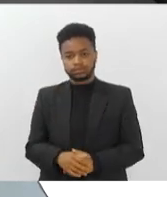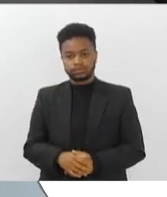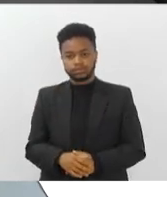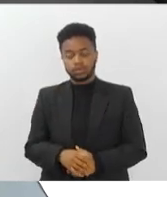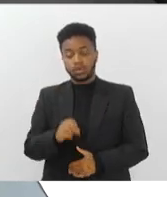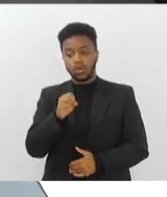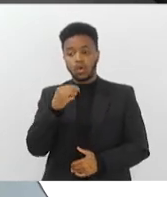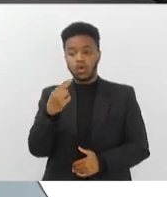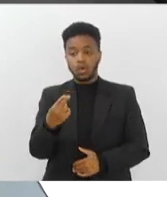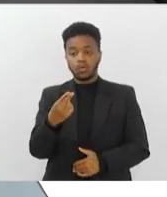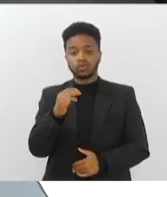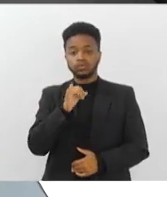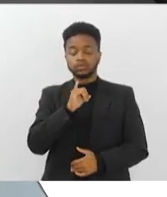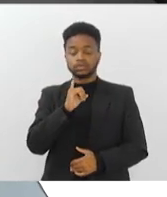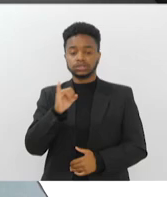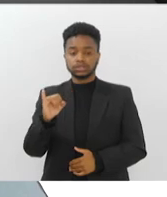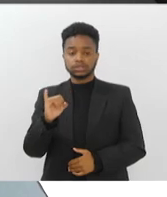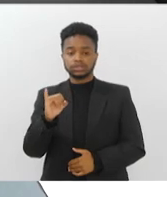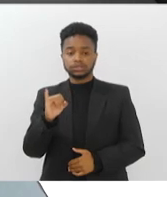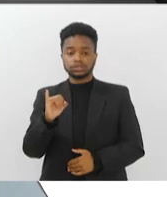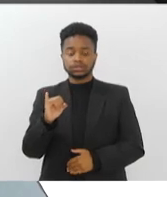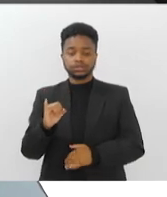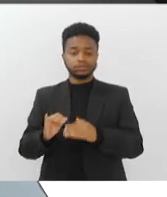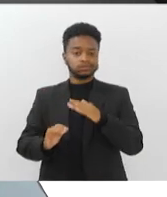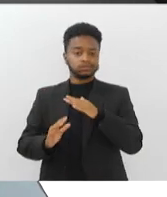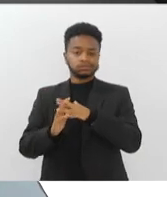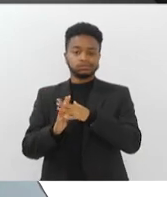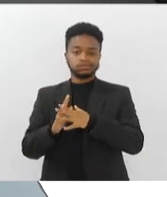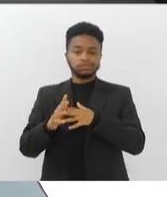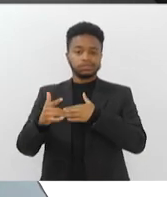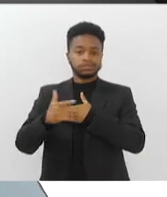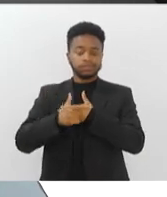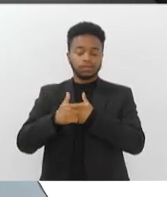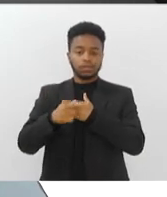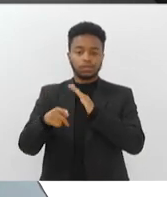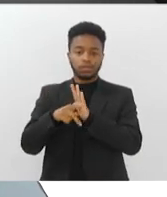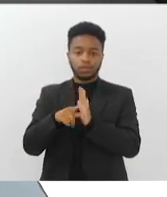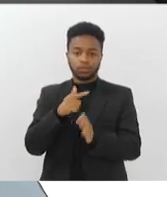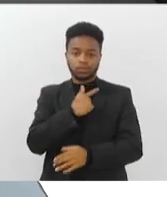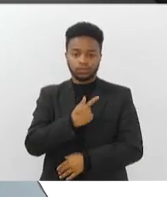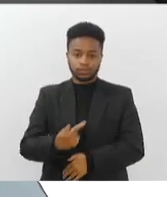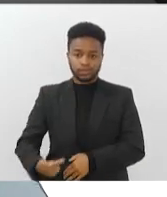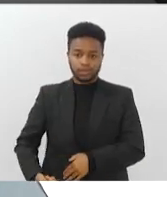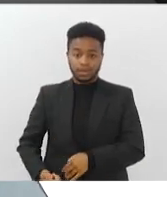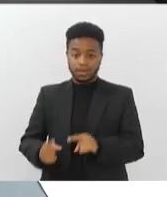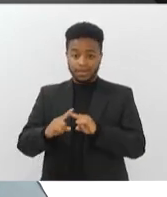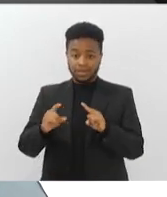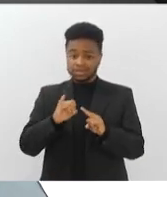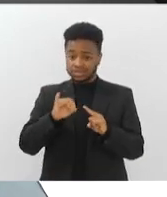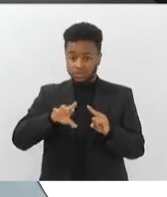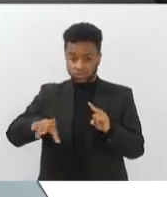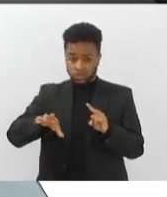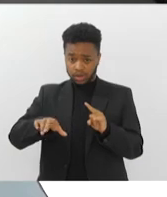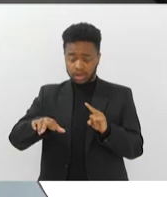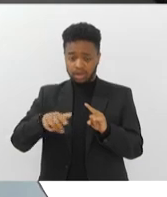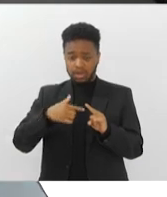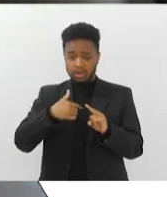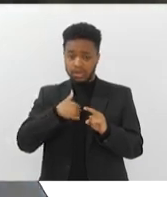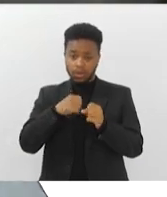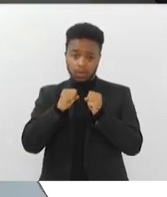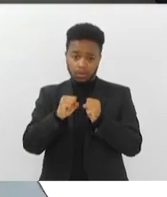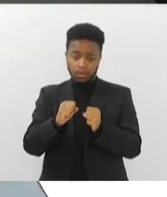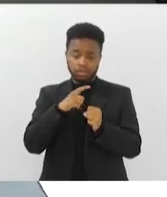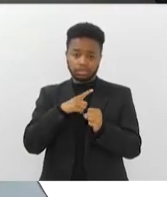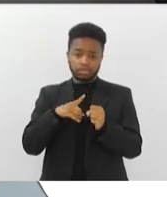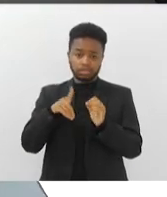ou se exorbita das funções do governador. Fora disso, eu posso terminar um